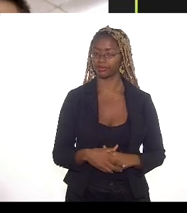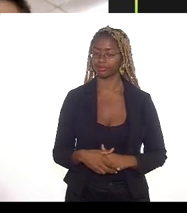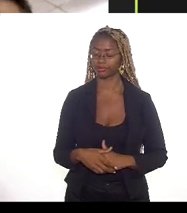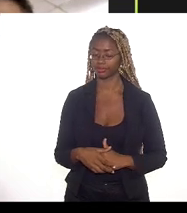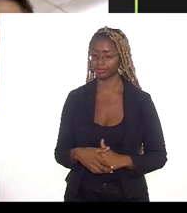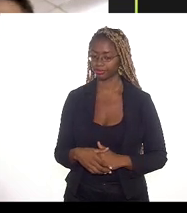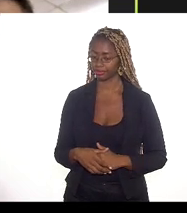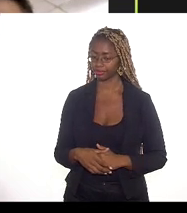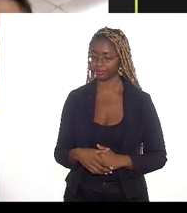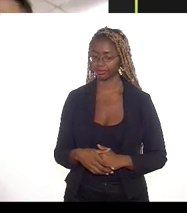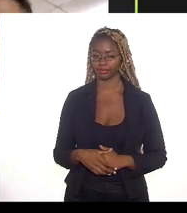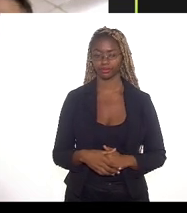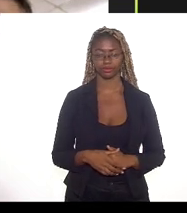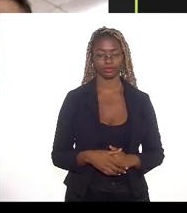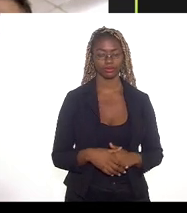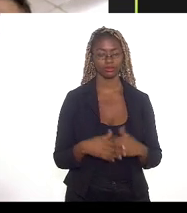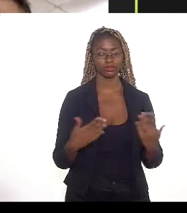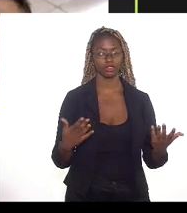Civil...